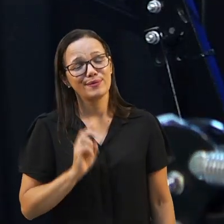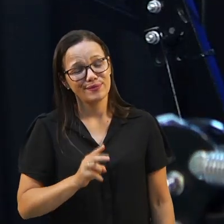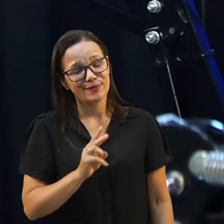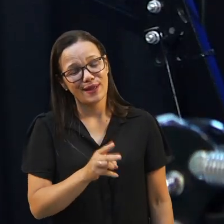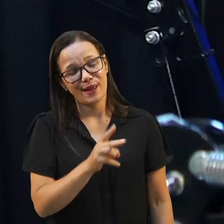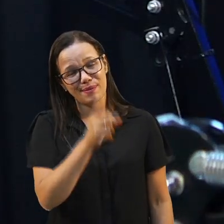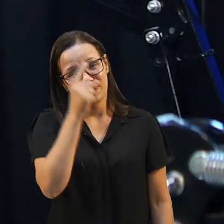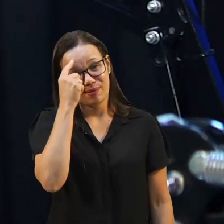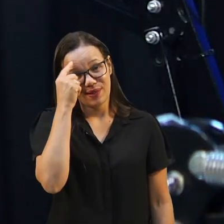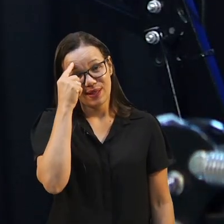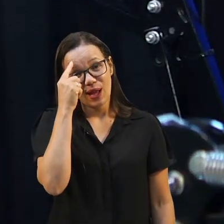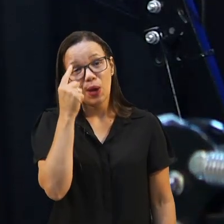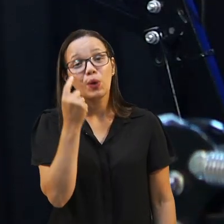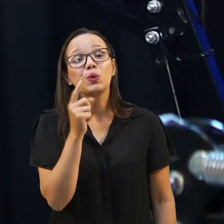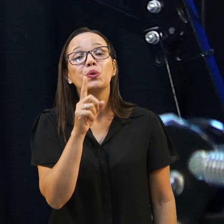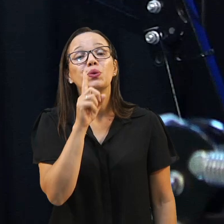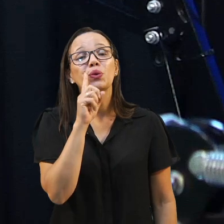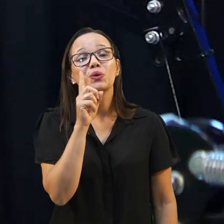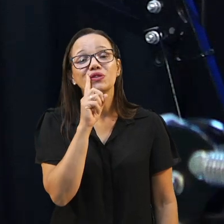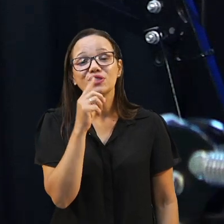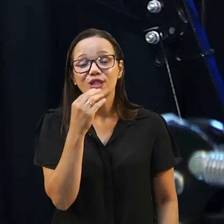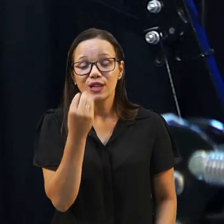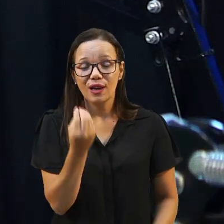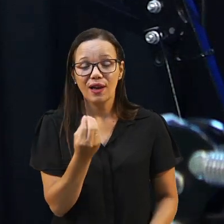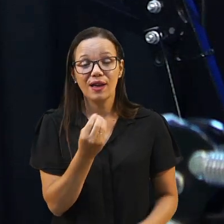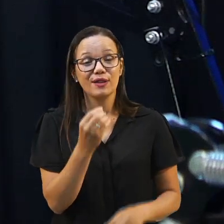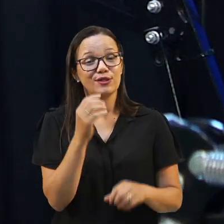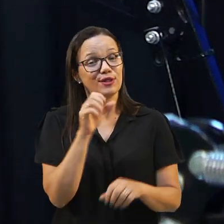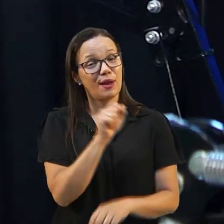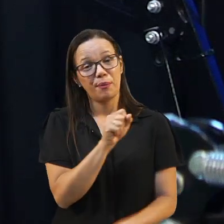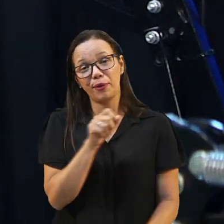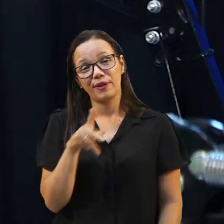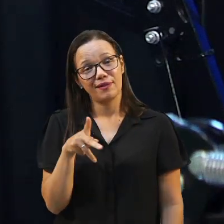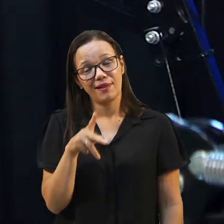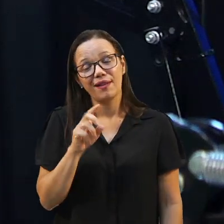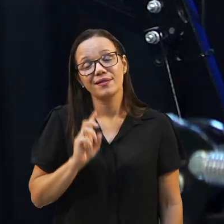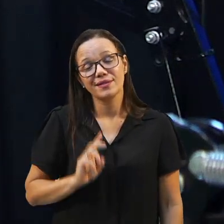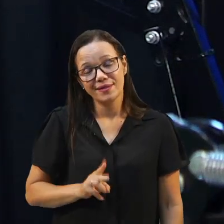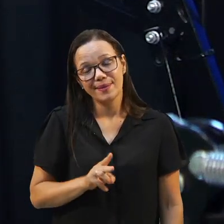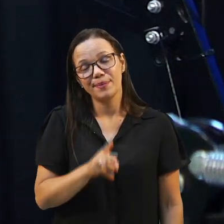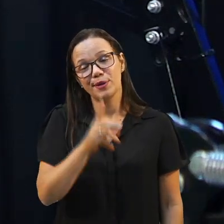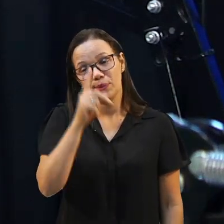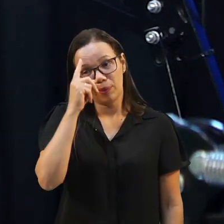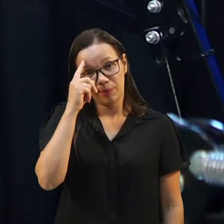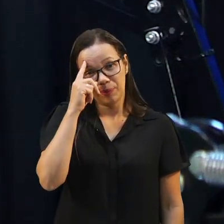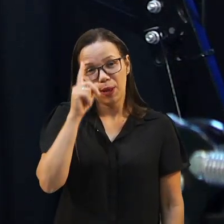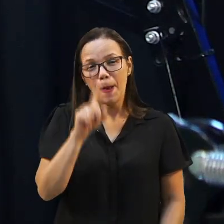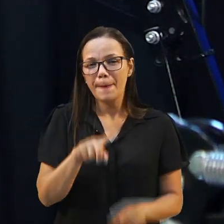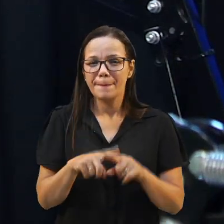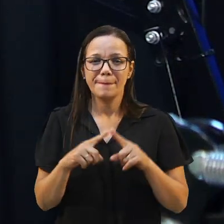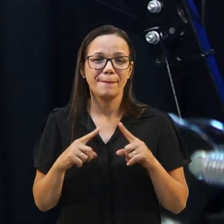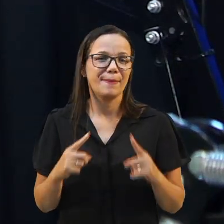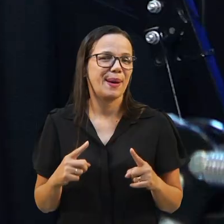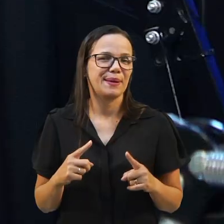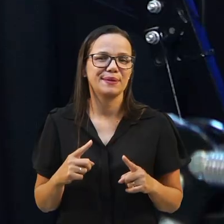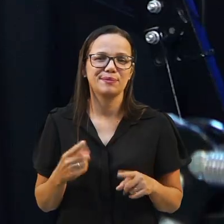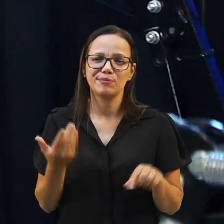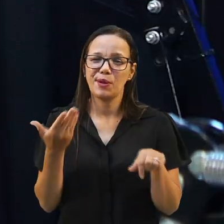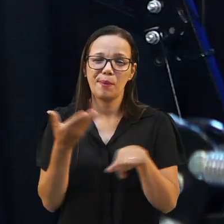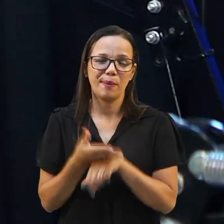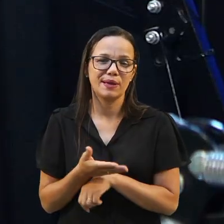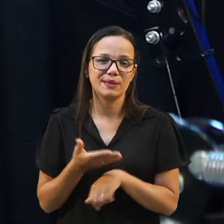pensei na hipótese de um dia me aposentar, mas não faz